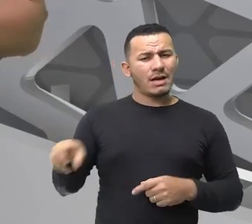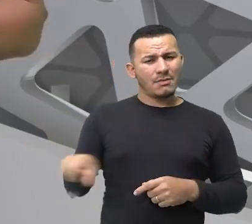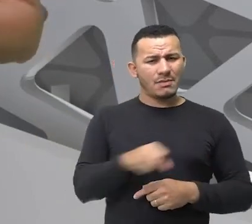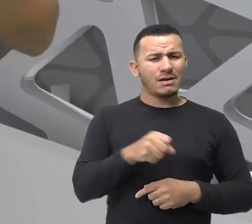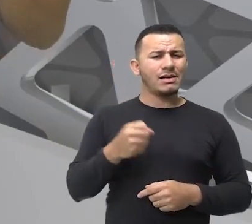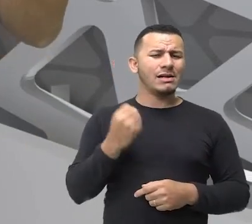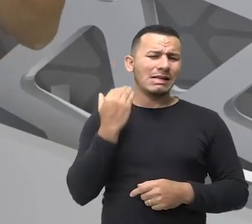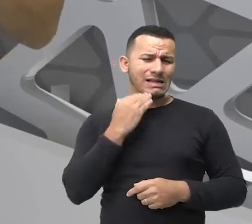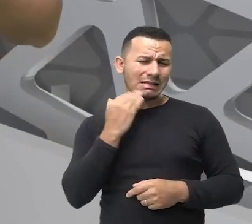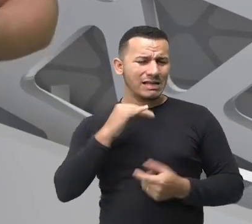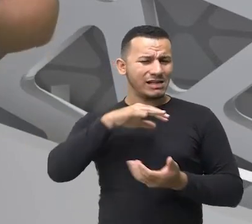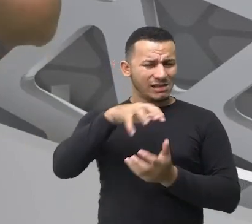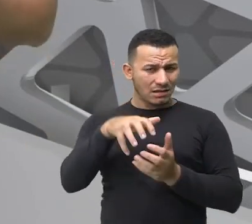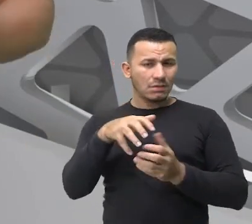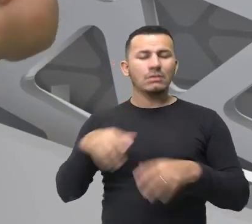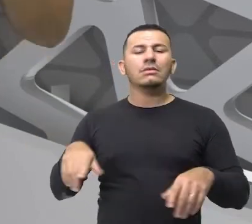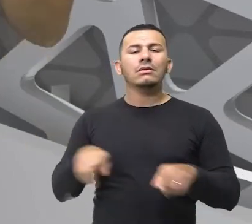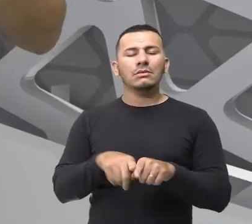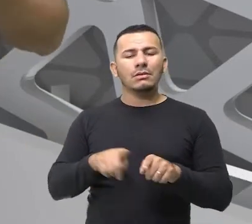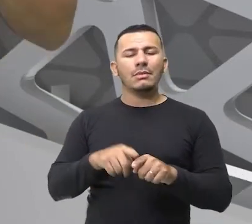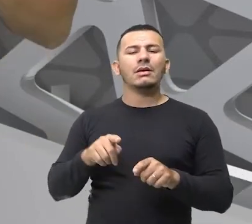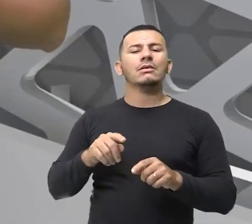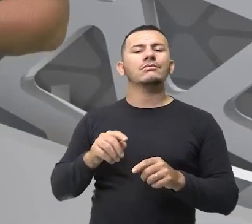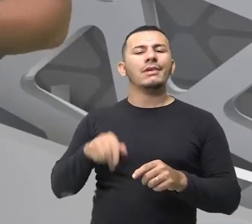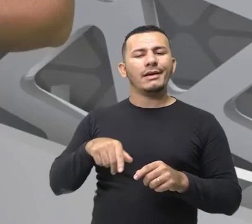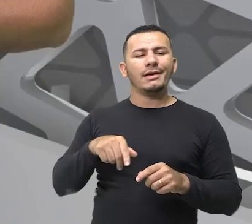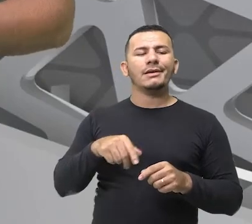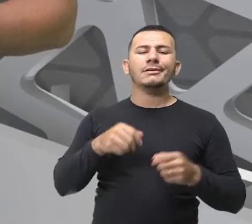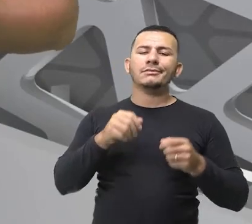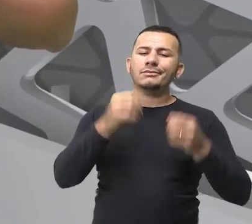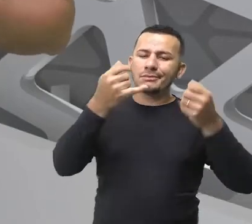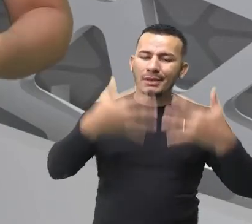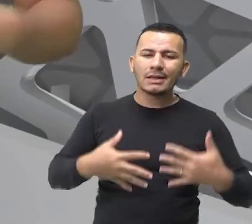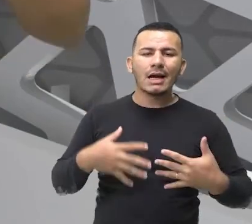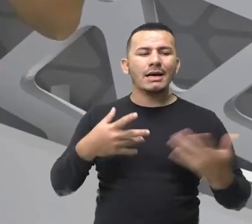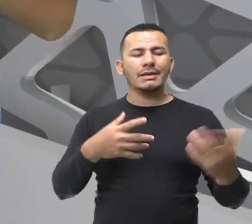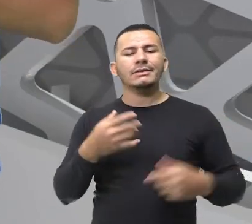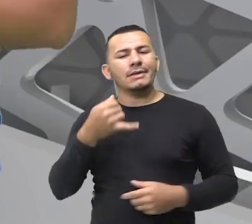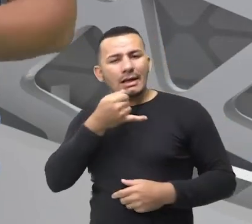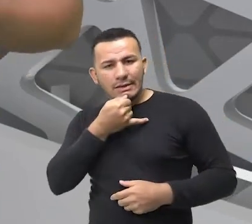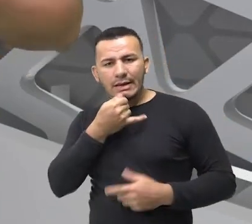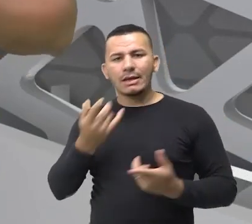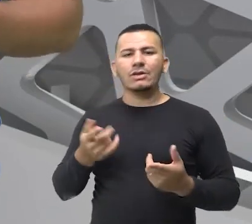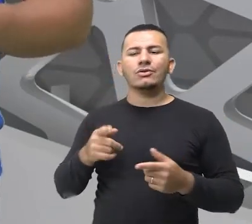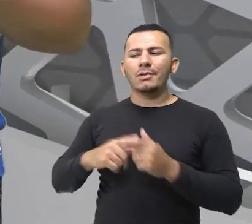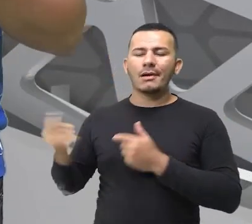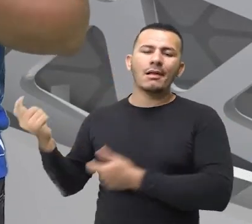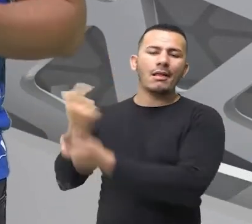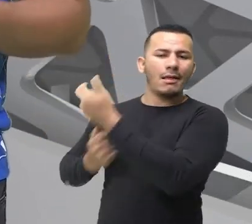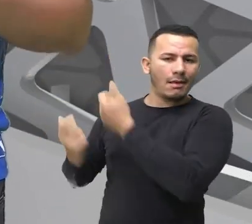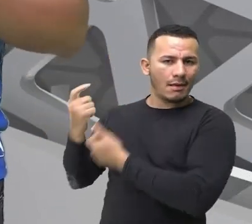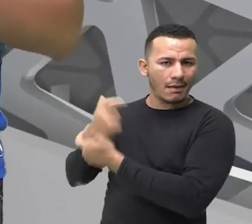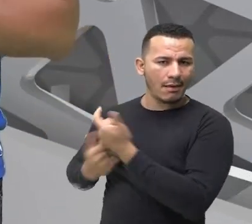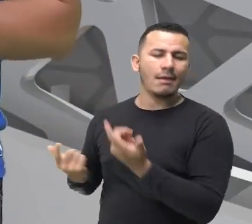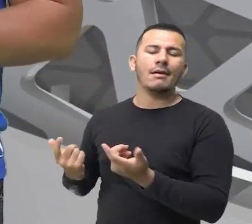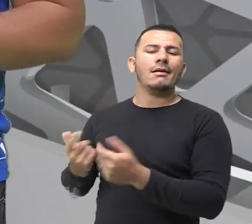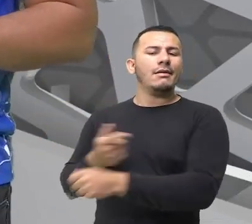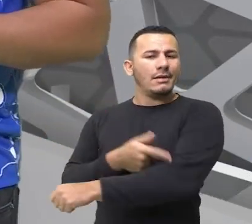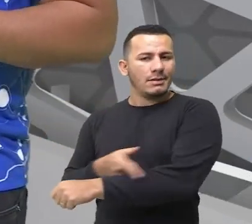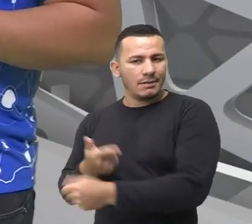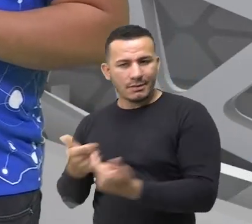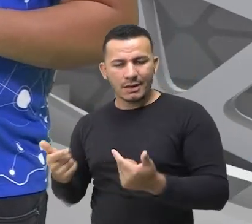outra empresa ia ter que fazer isso e a apresentar toda insatisfação que ocorreu com o